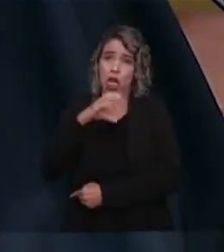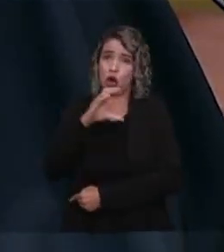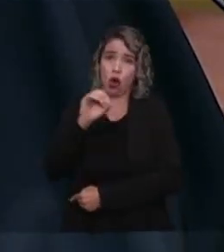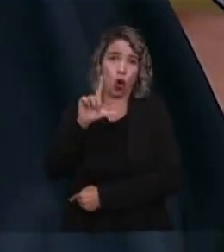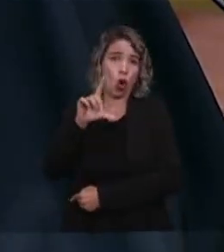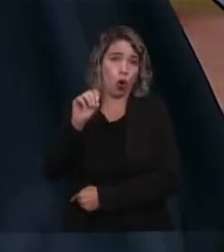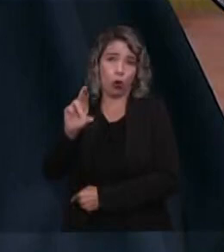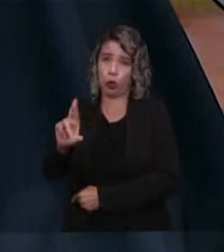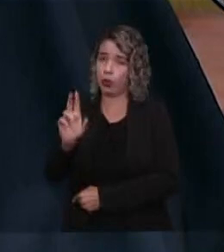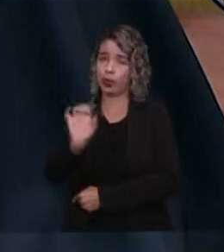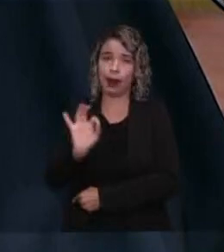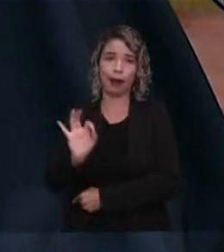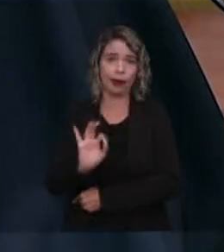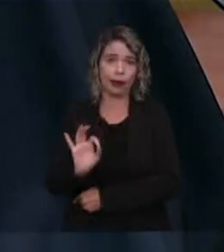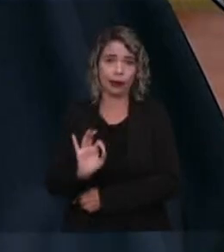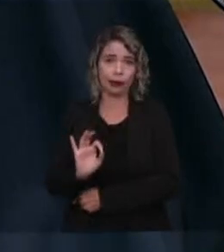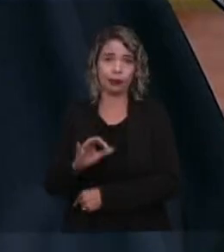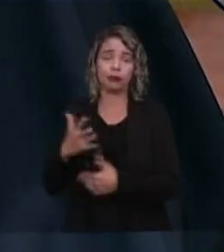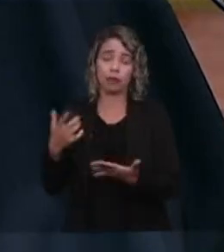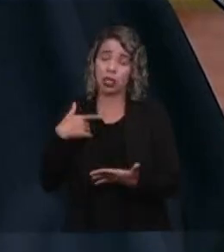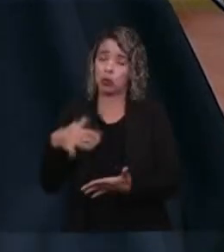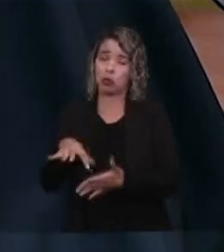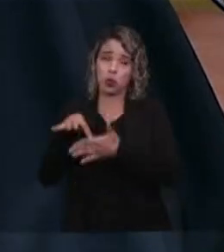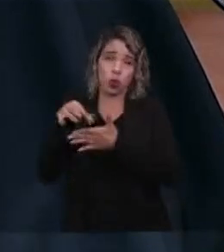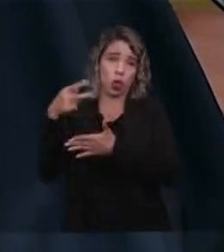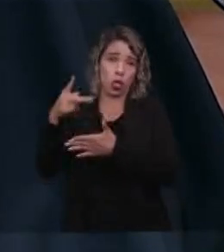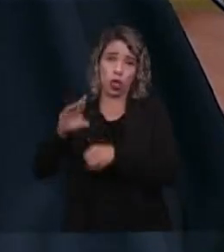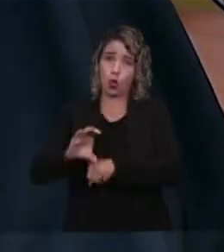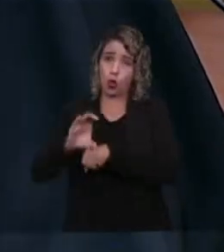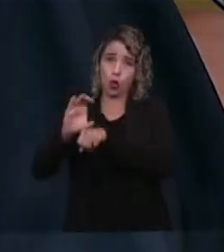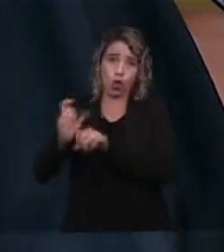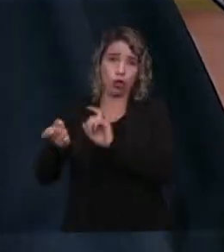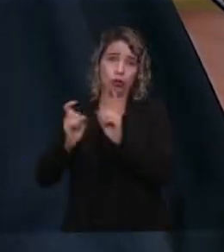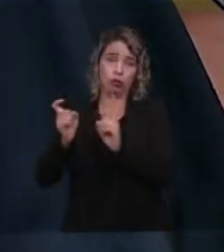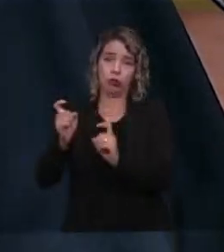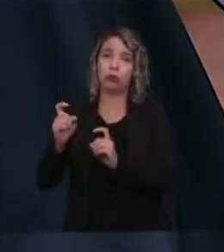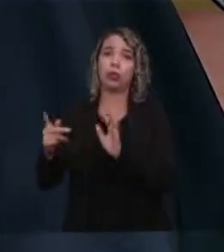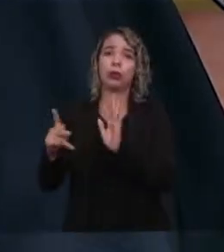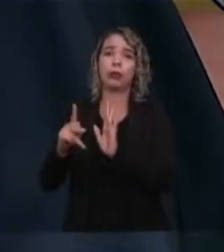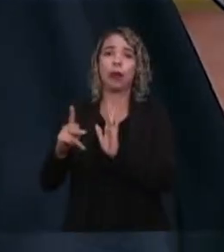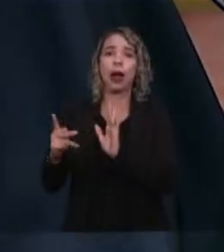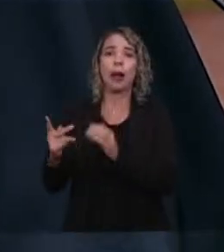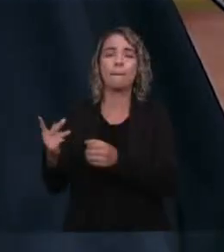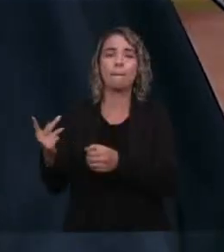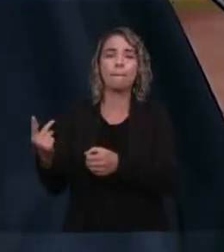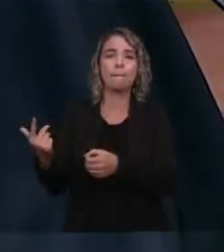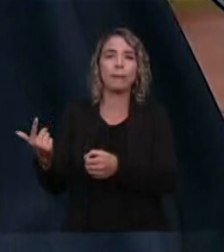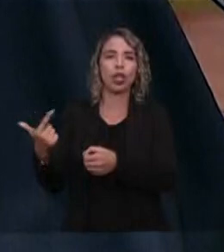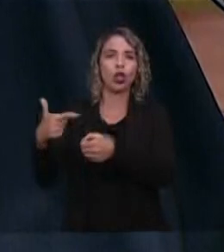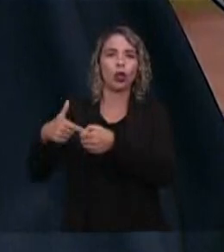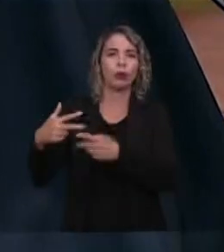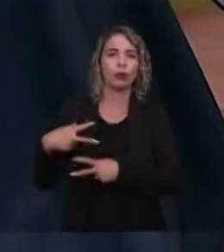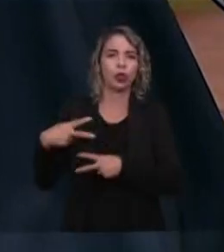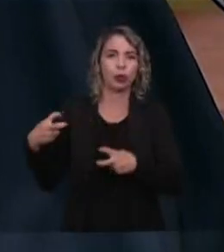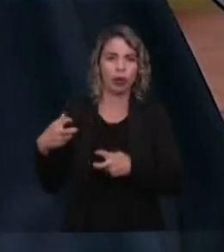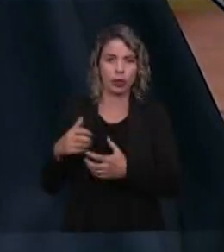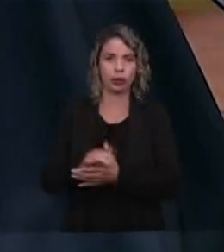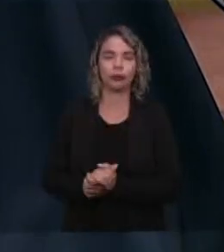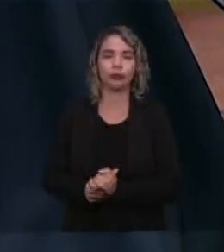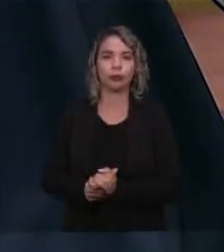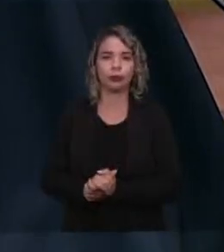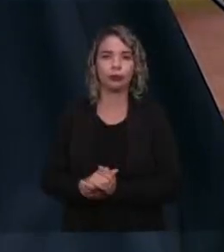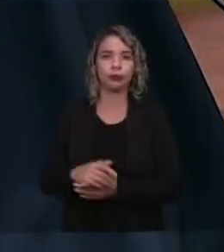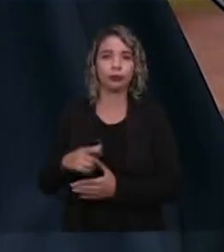Fernando Collor de Mello, creditando a escolha ao Conselho de Administração da Petrobras. Em seu depoimento prestado nos autos do